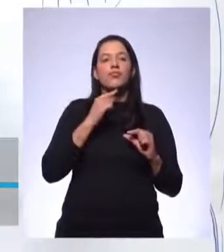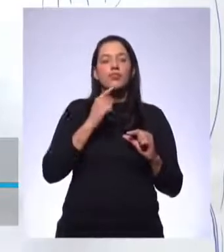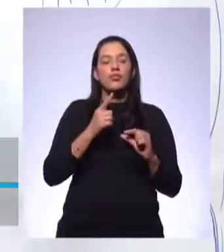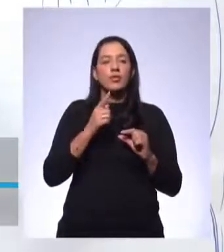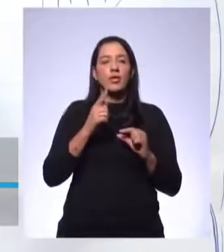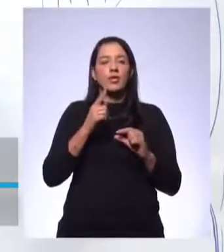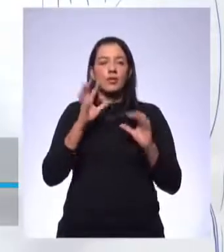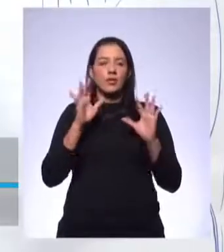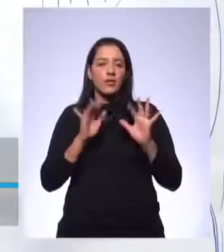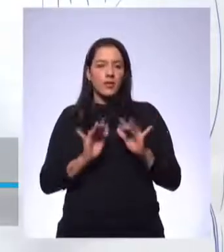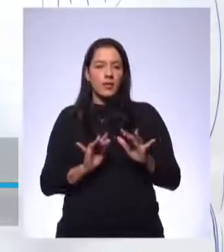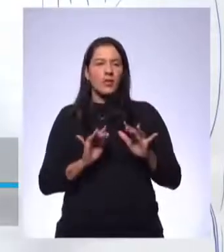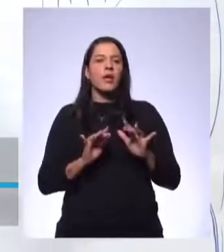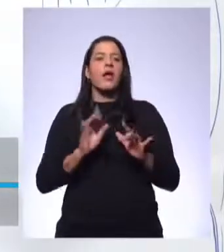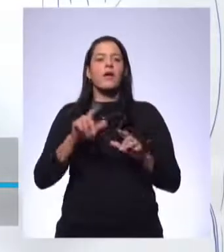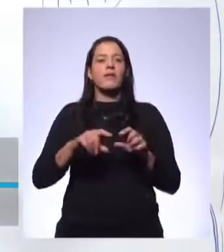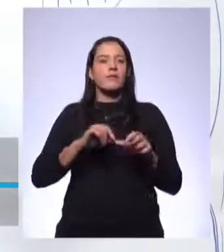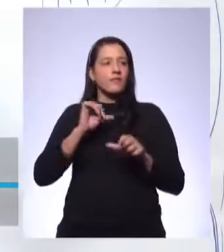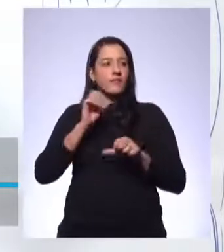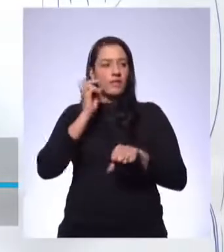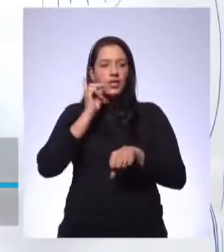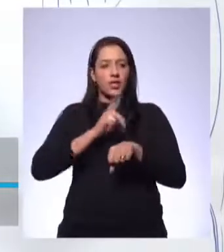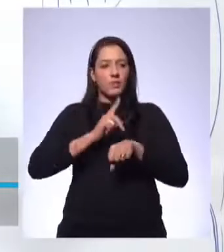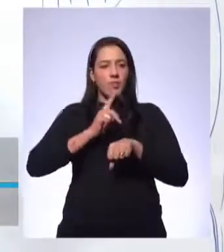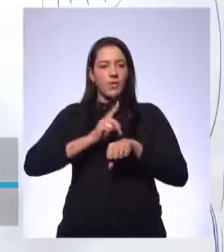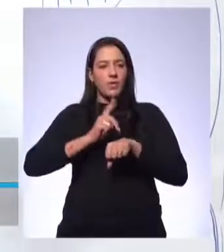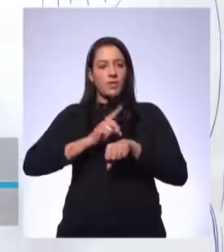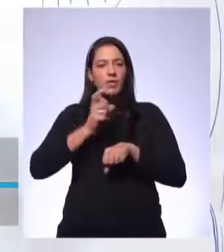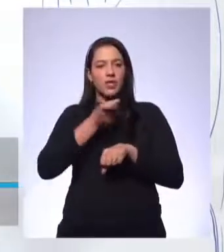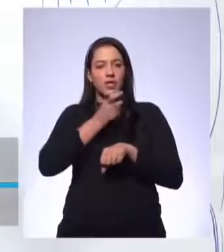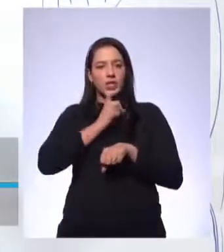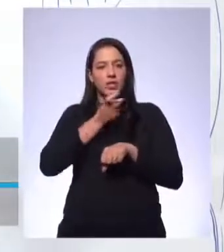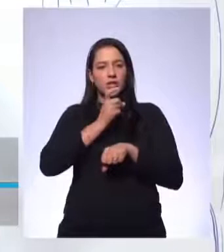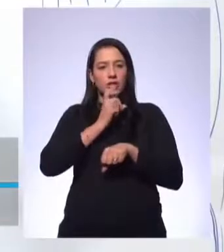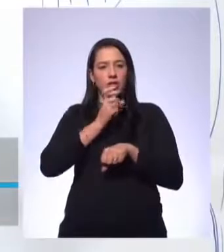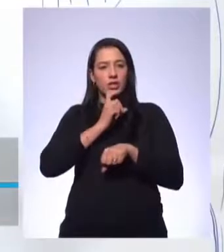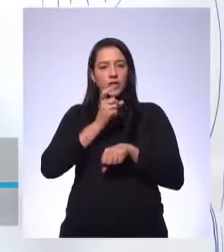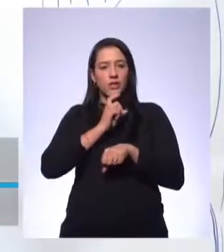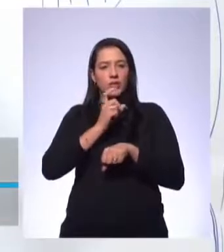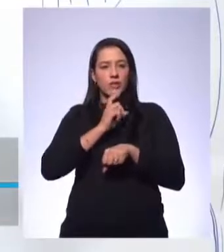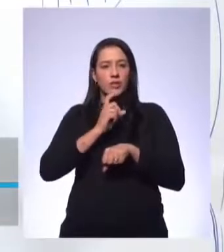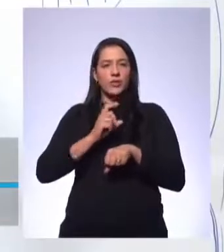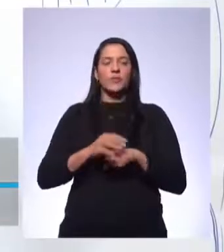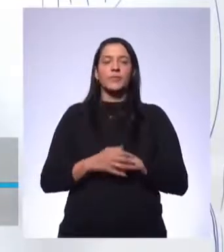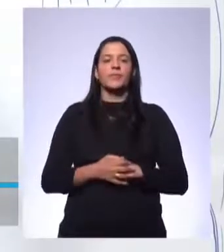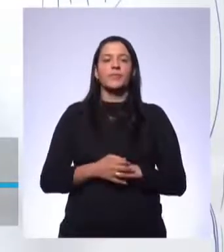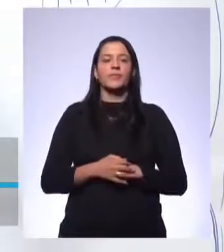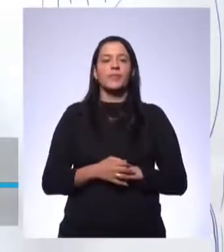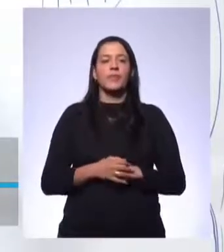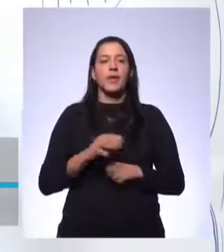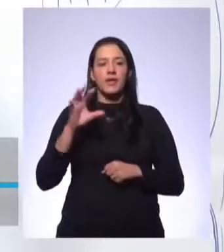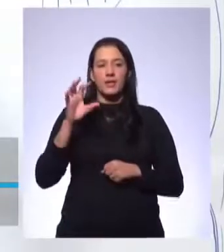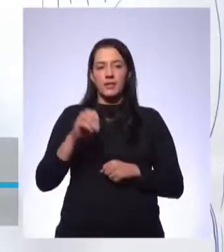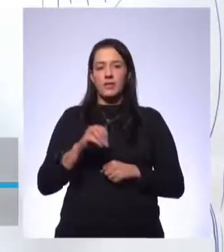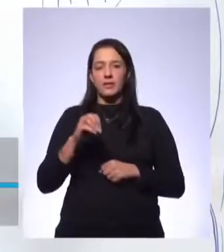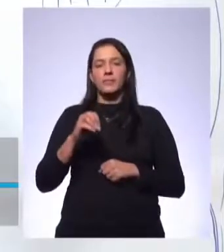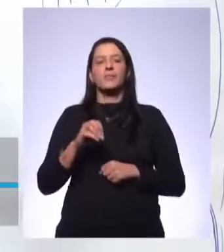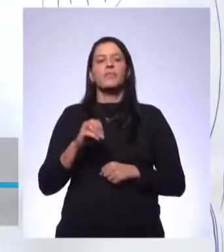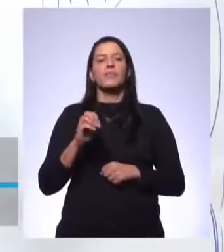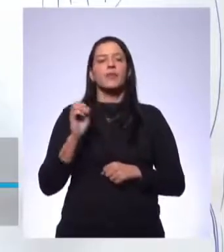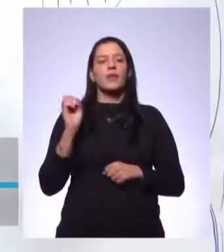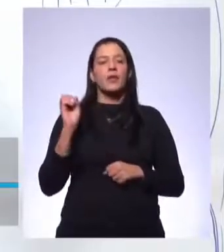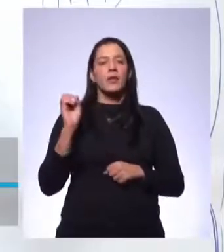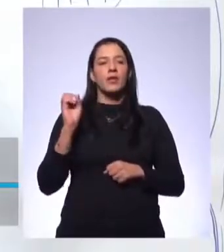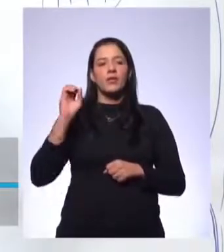gelo, que pode ser granizo, aí depende da rapidez que você congelou o bichinho lá. Você tem lá a gotícula. Se